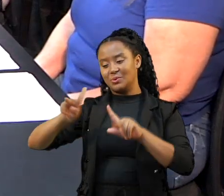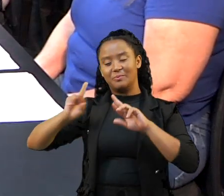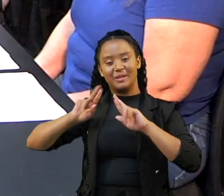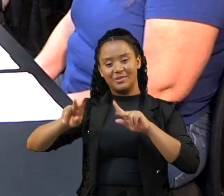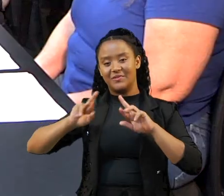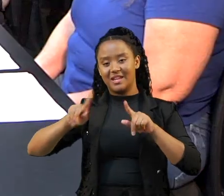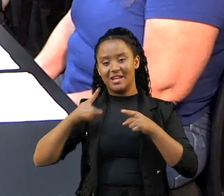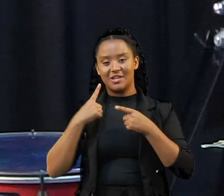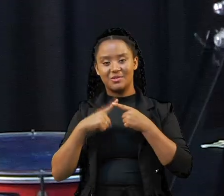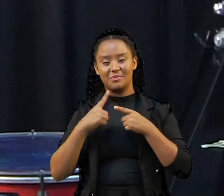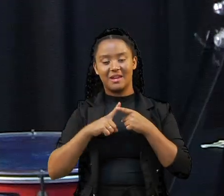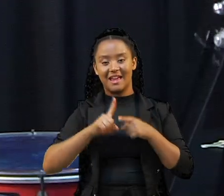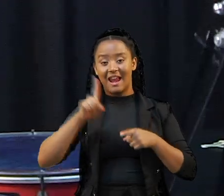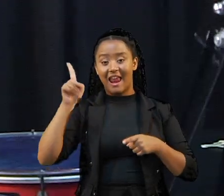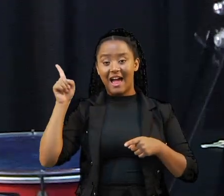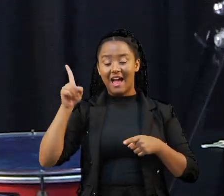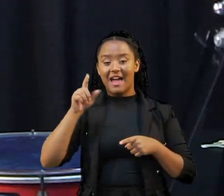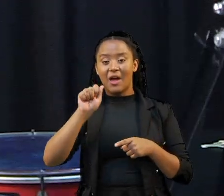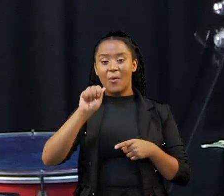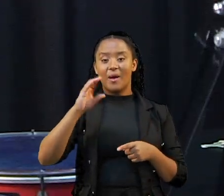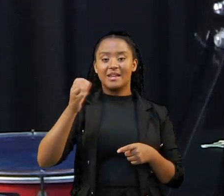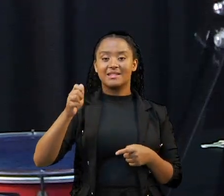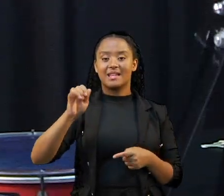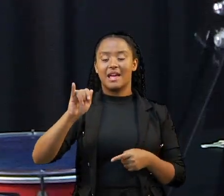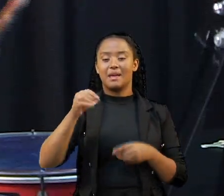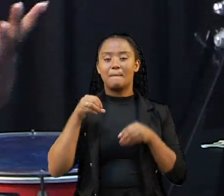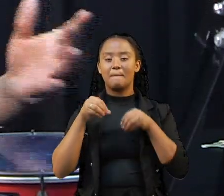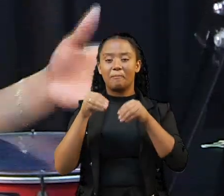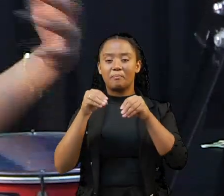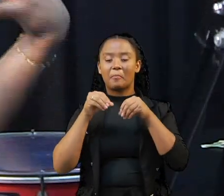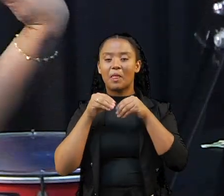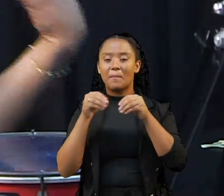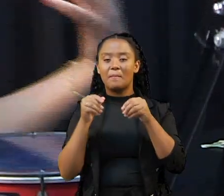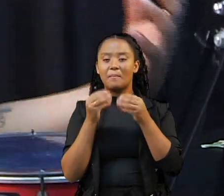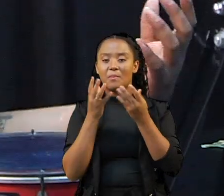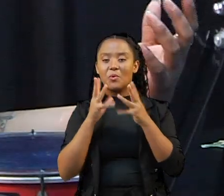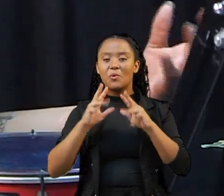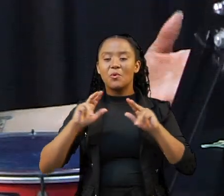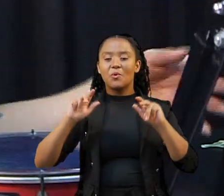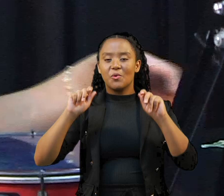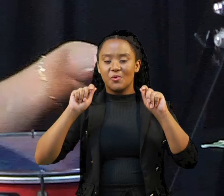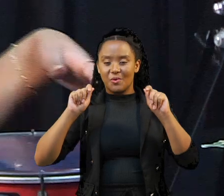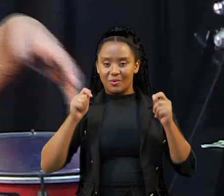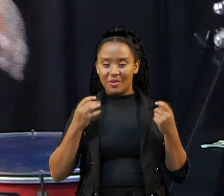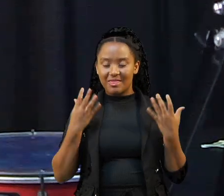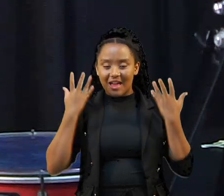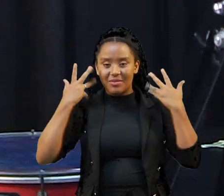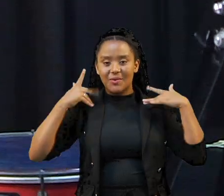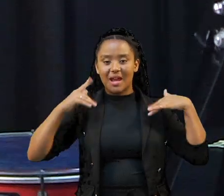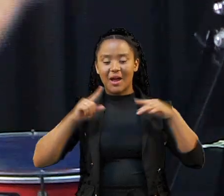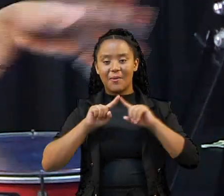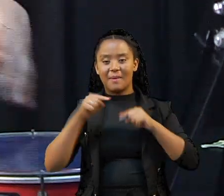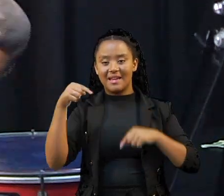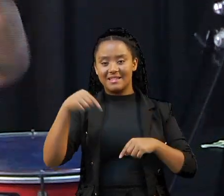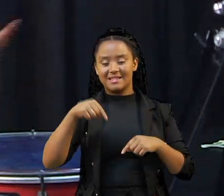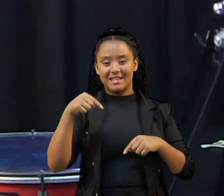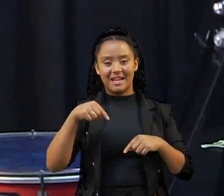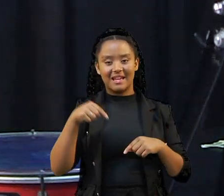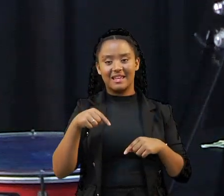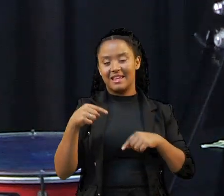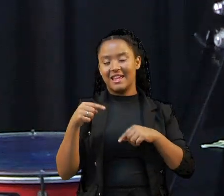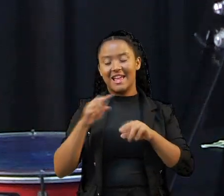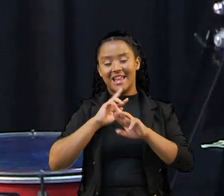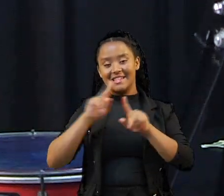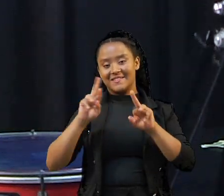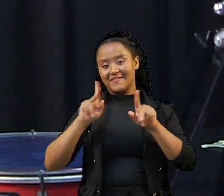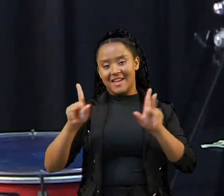né? E ele também fresco. Aqui é um açaí que ele é conservado e é também processado com outras